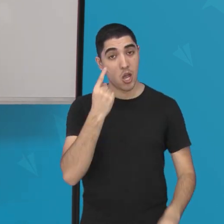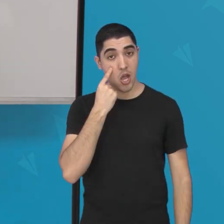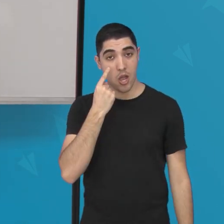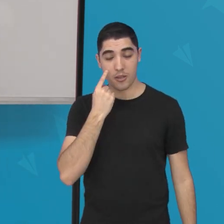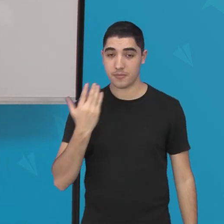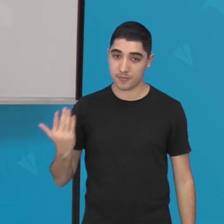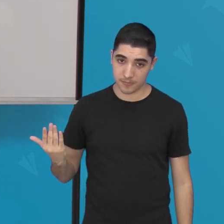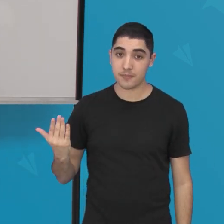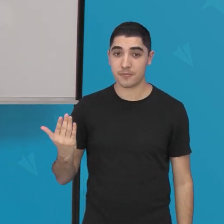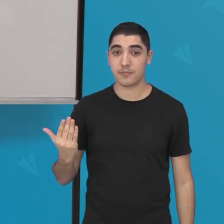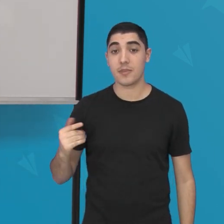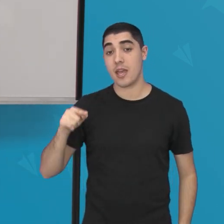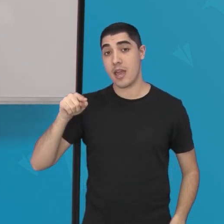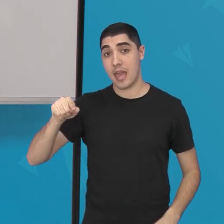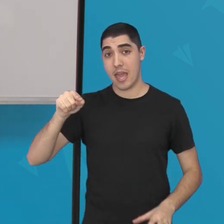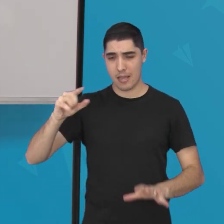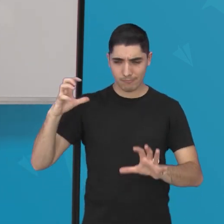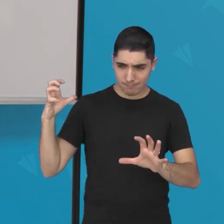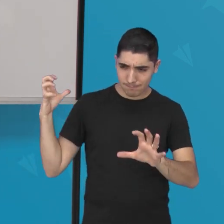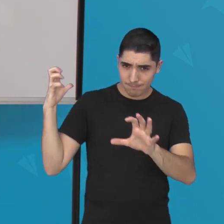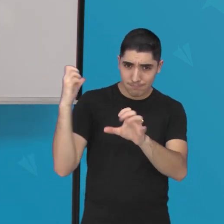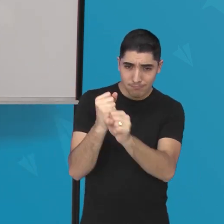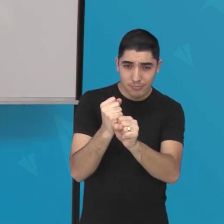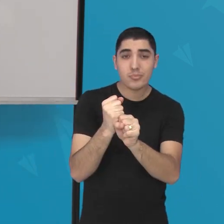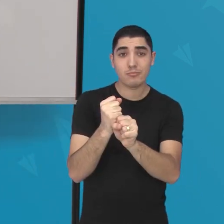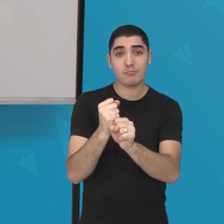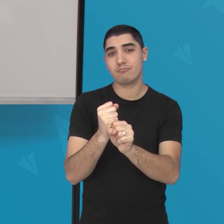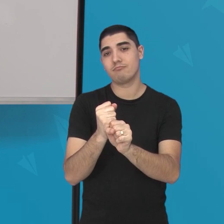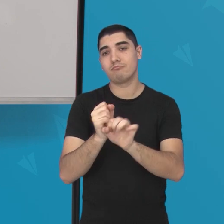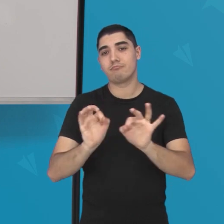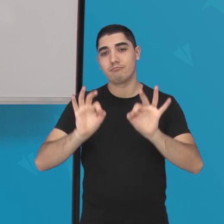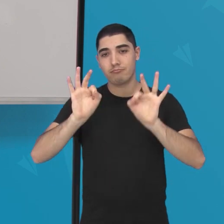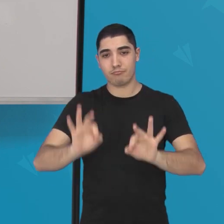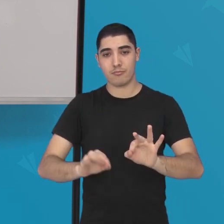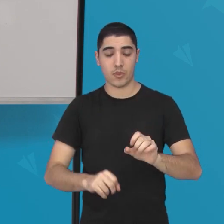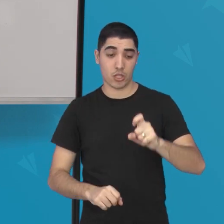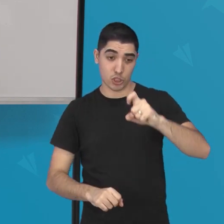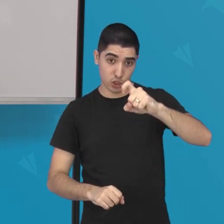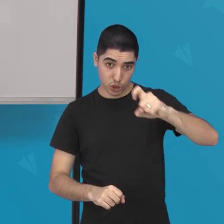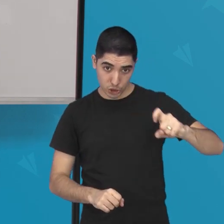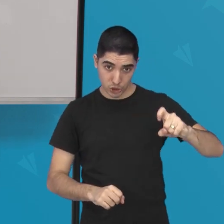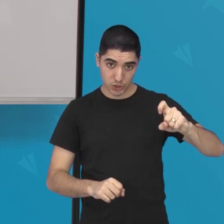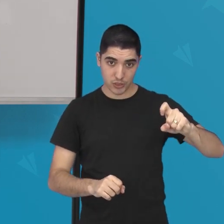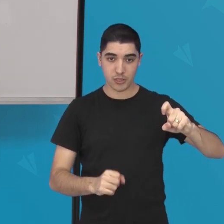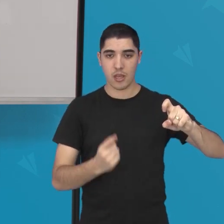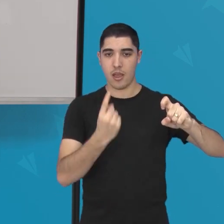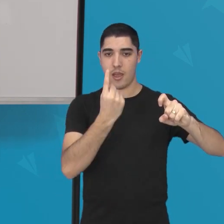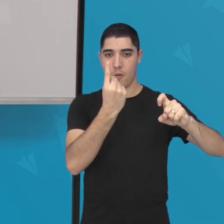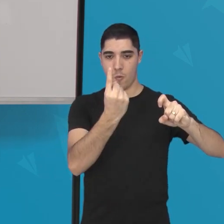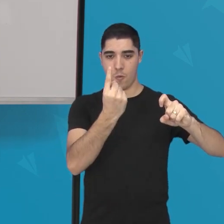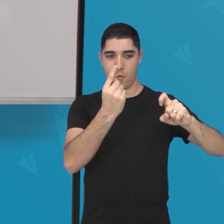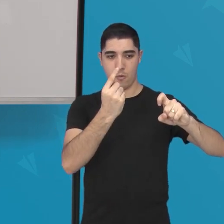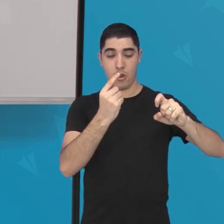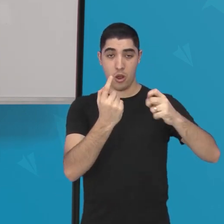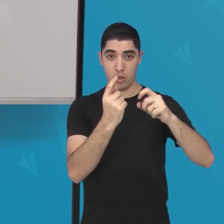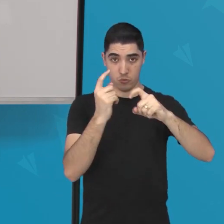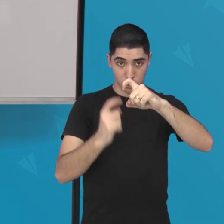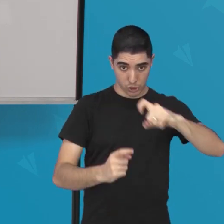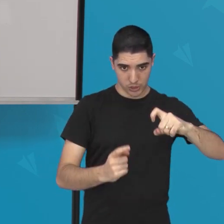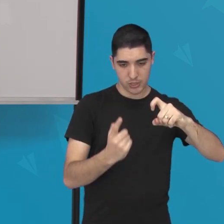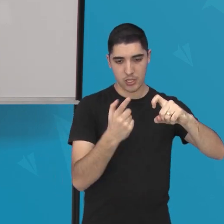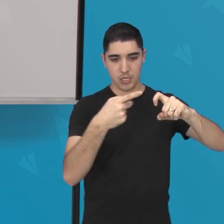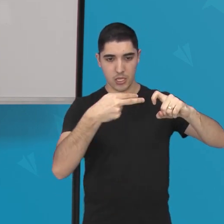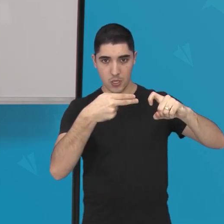que a capacidade total do tanque é igual a 1/5 de